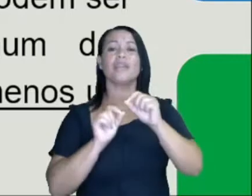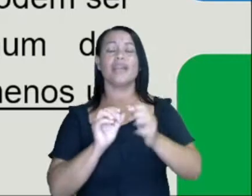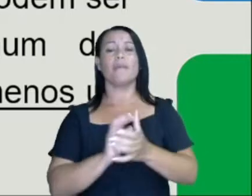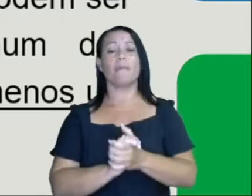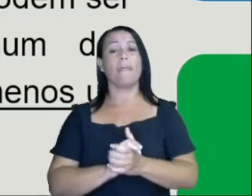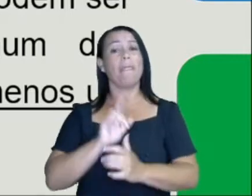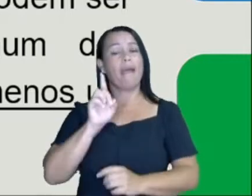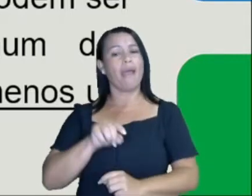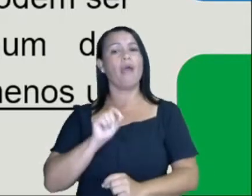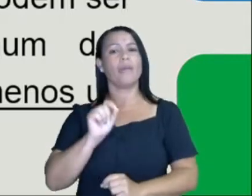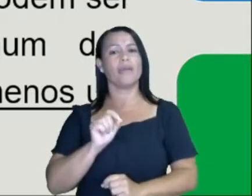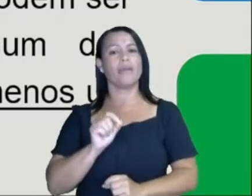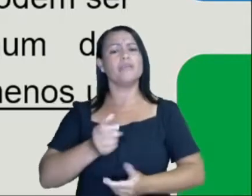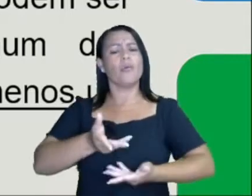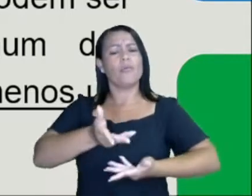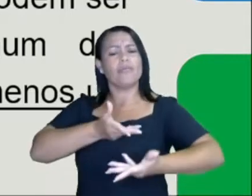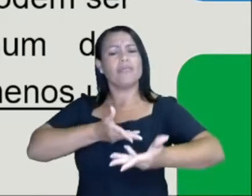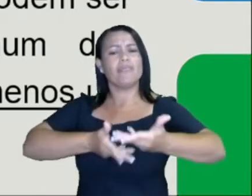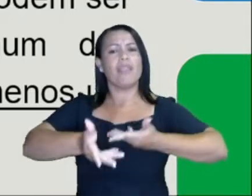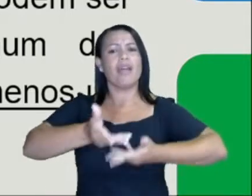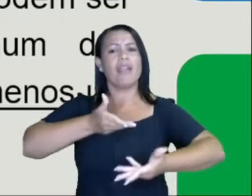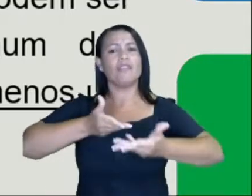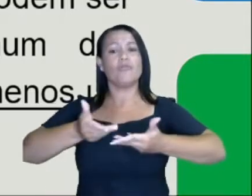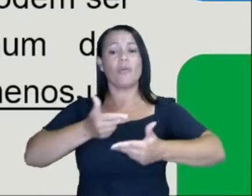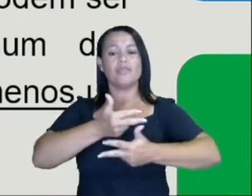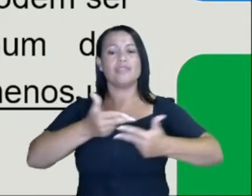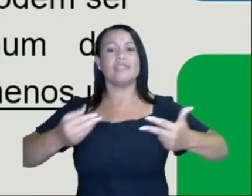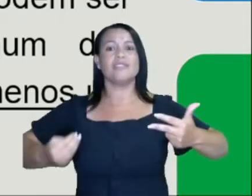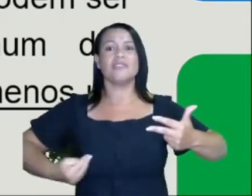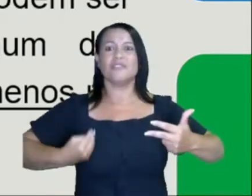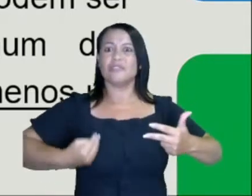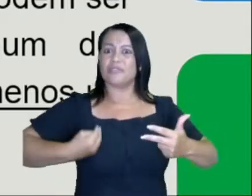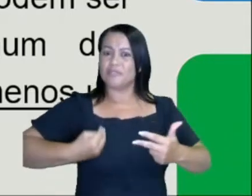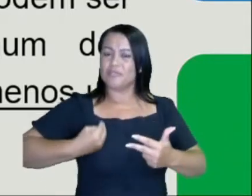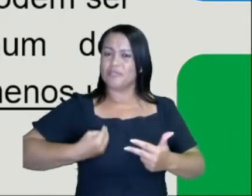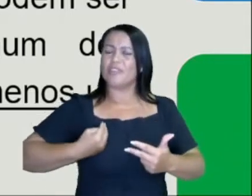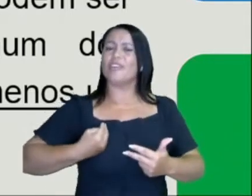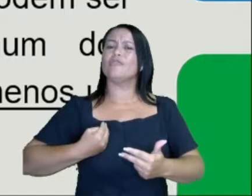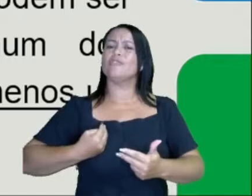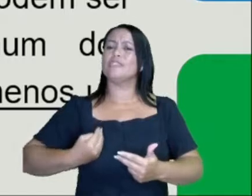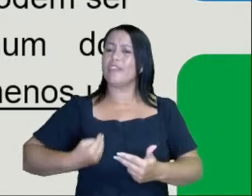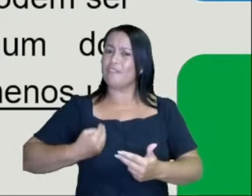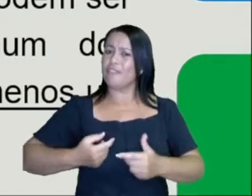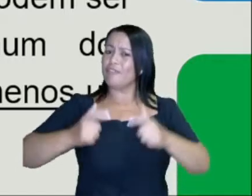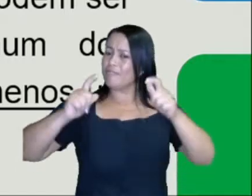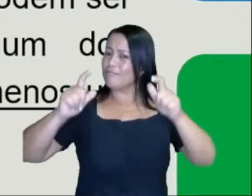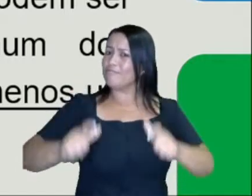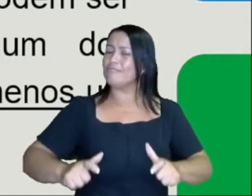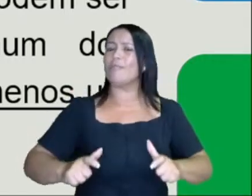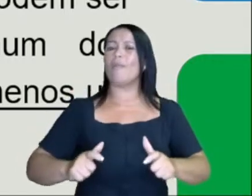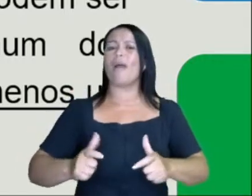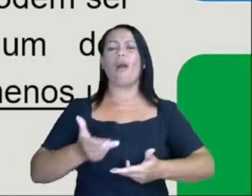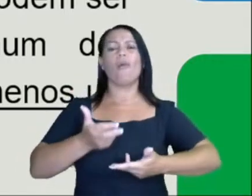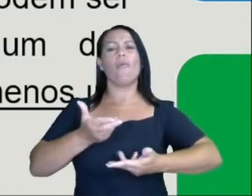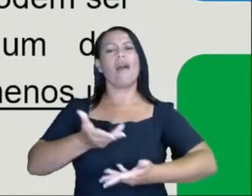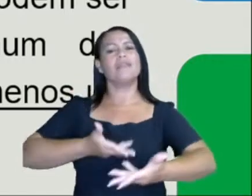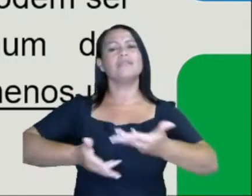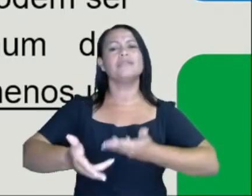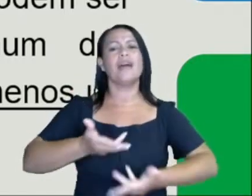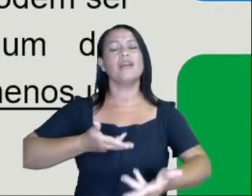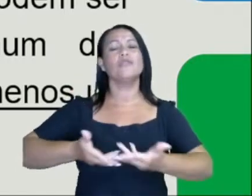ecológicas, gente, são interações entre os seres vivos que vivem em um determinado ambiente. Essas interações podem